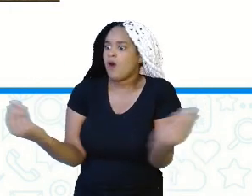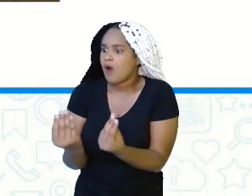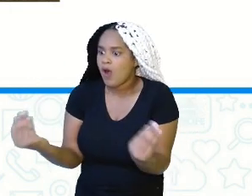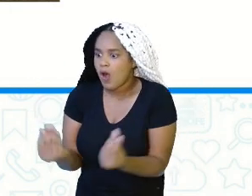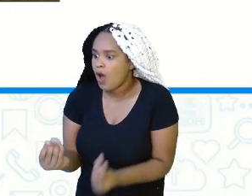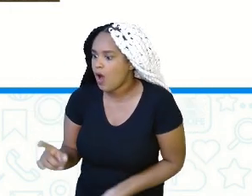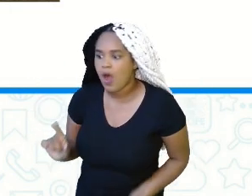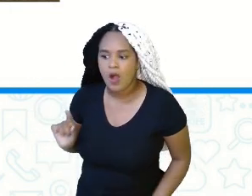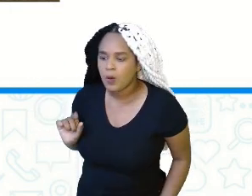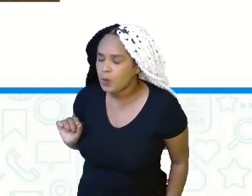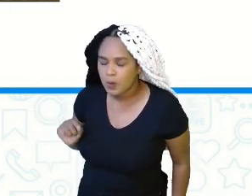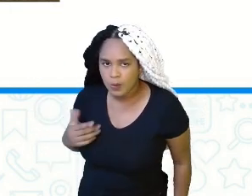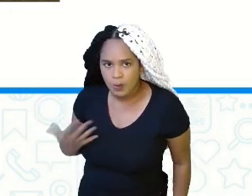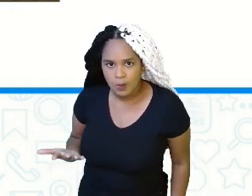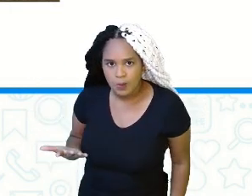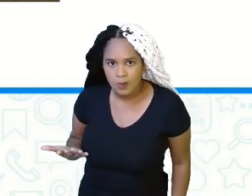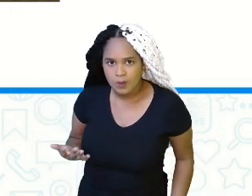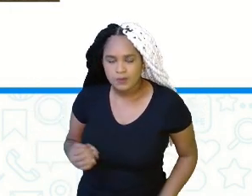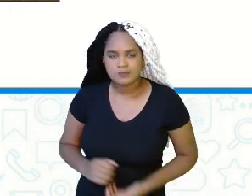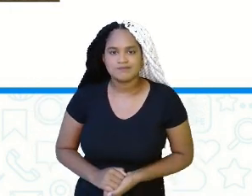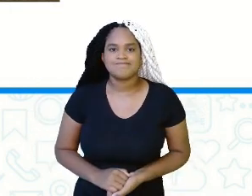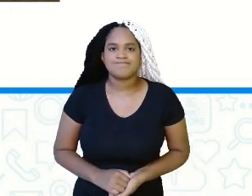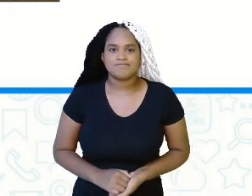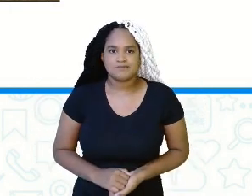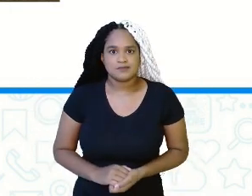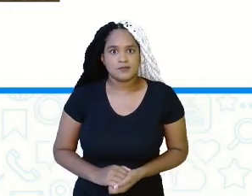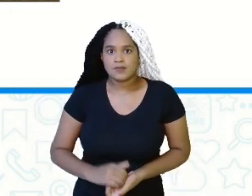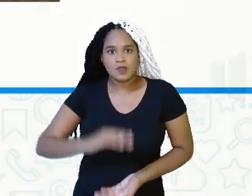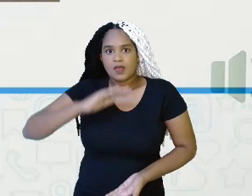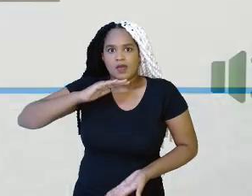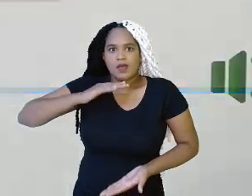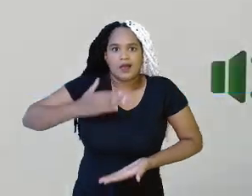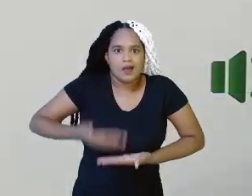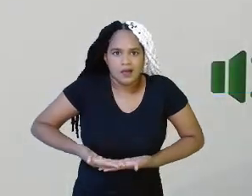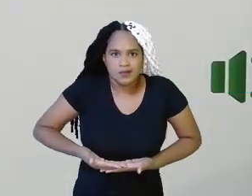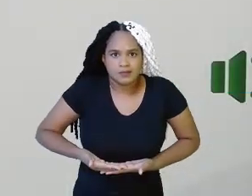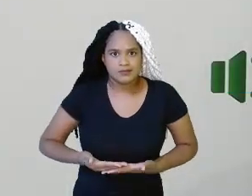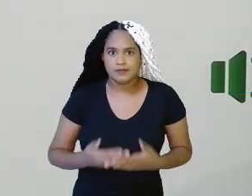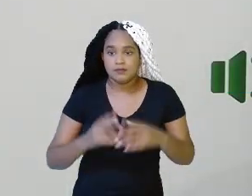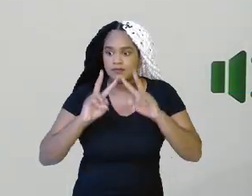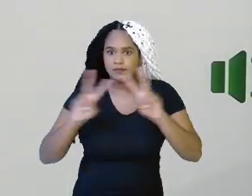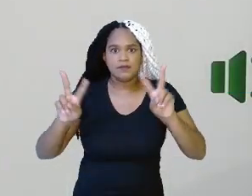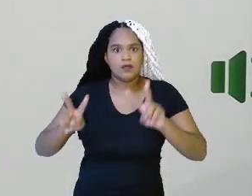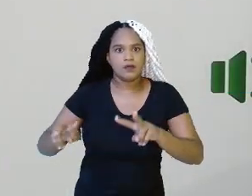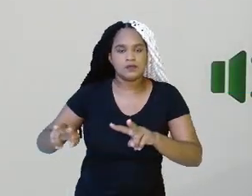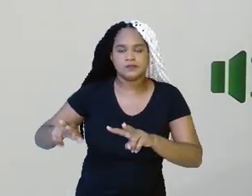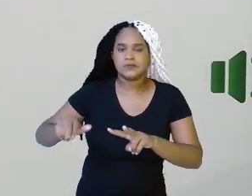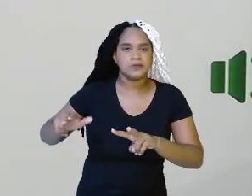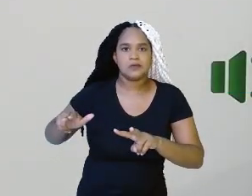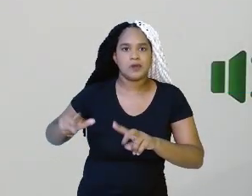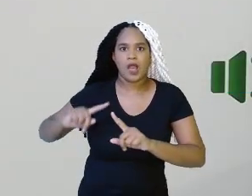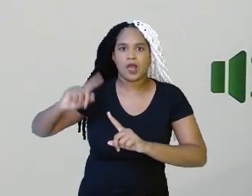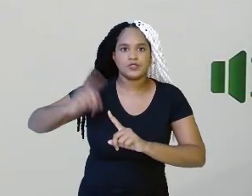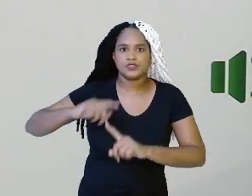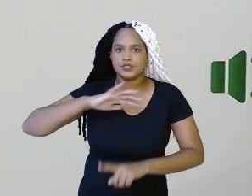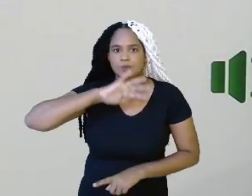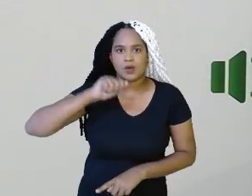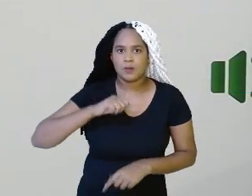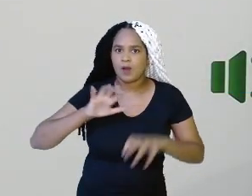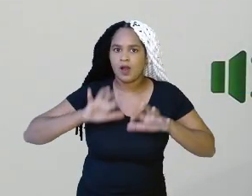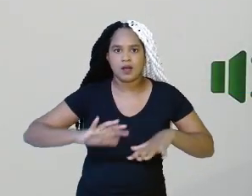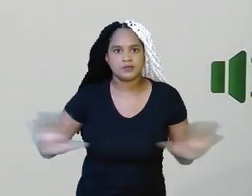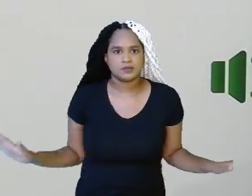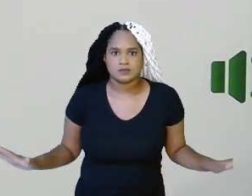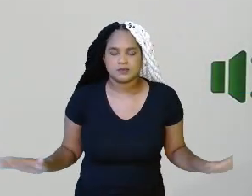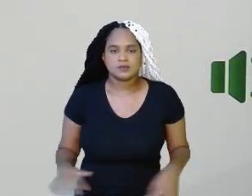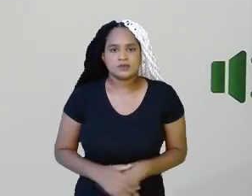o que é isso? E ficaram assim abismados, porque nunca tinham visto esses tipos de animais. Na vida, eles